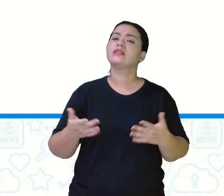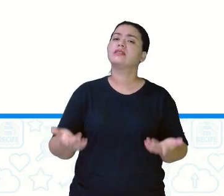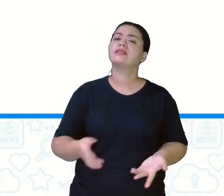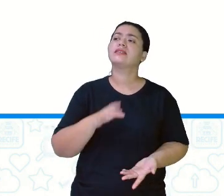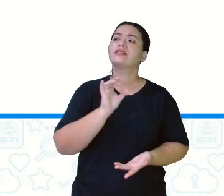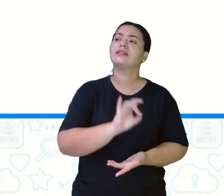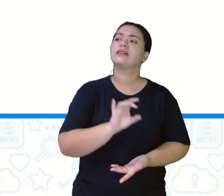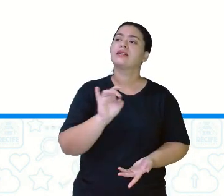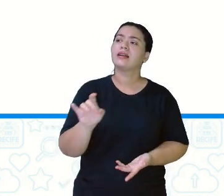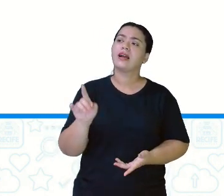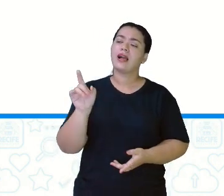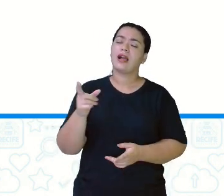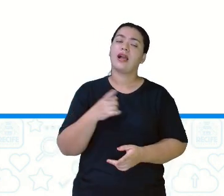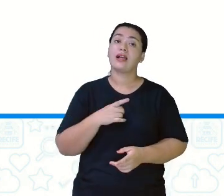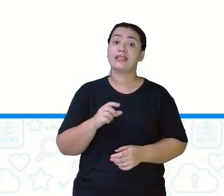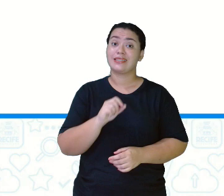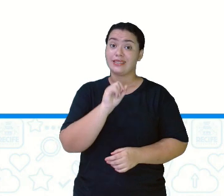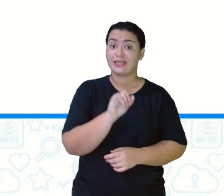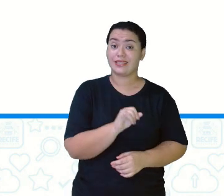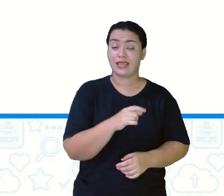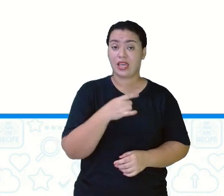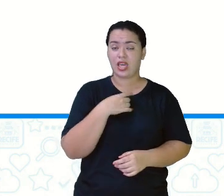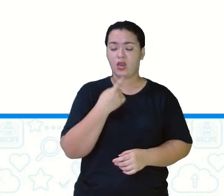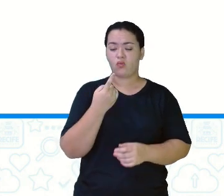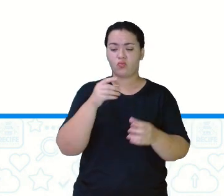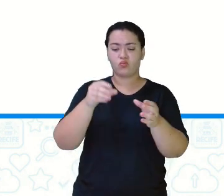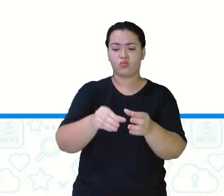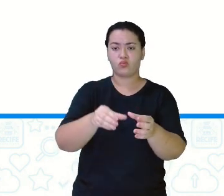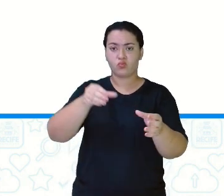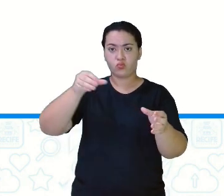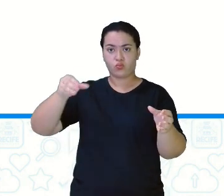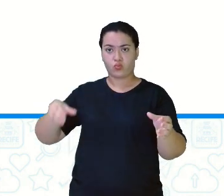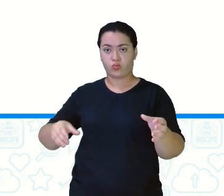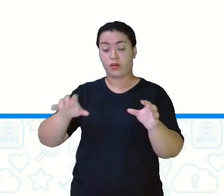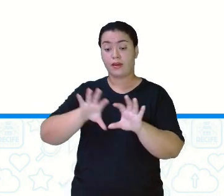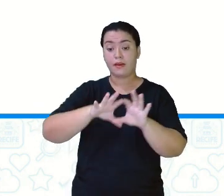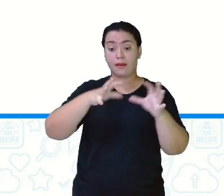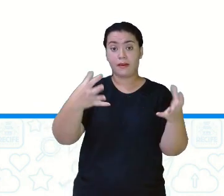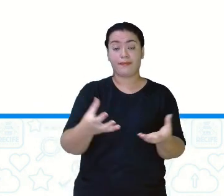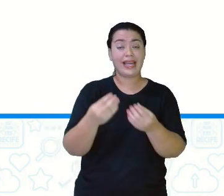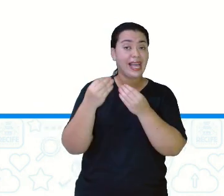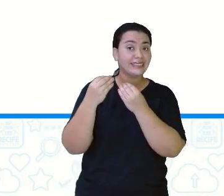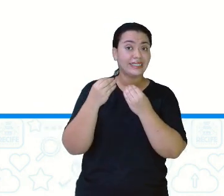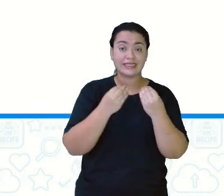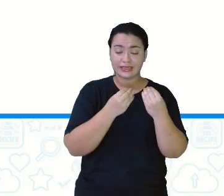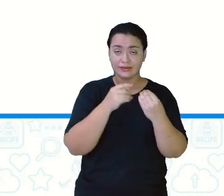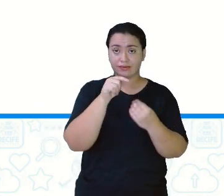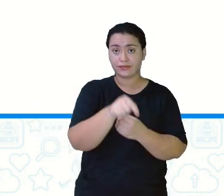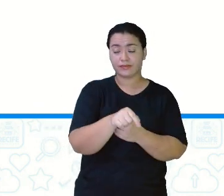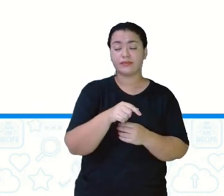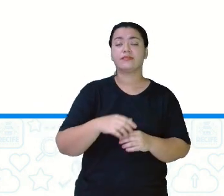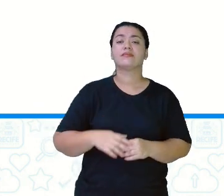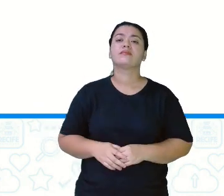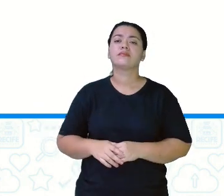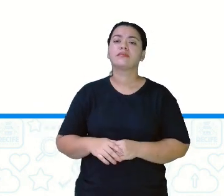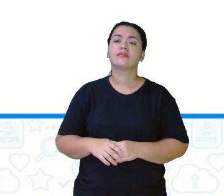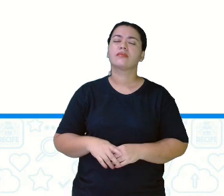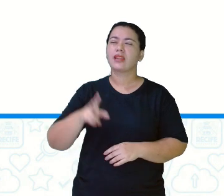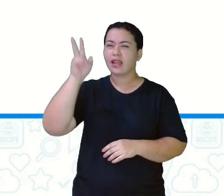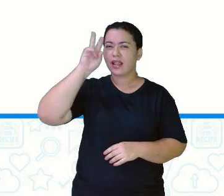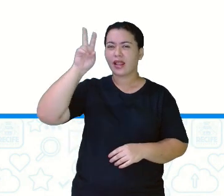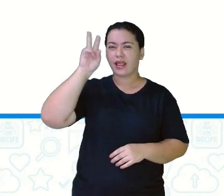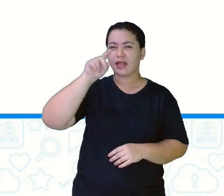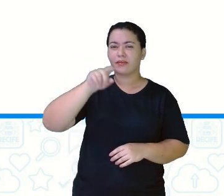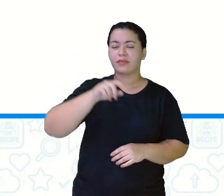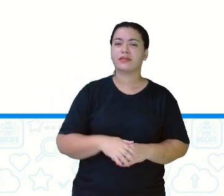cada parte da melancia? Se eu pegar só uma parte da melancia, uma partezinha, lembra